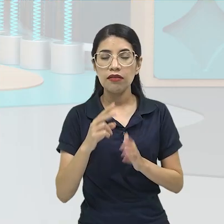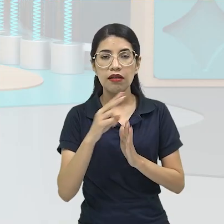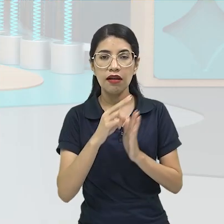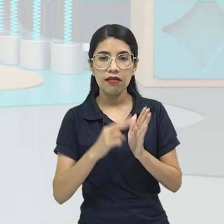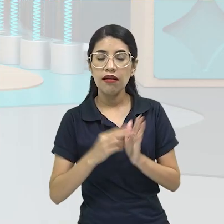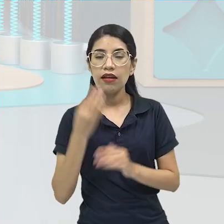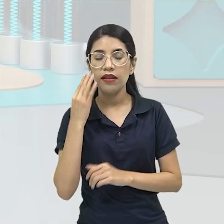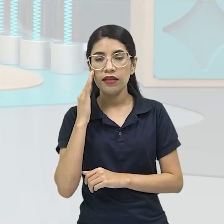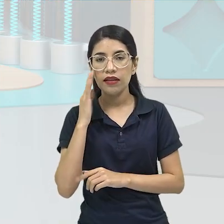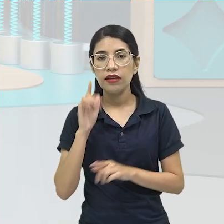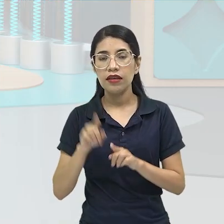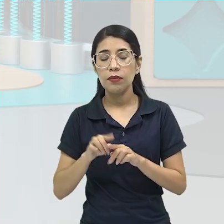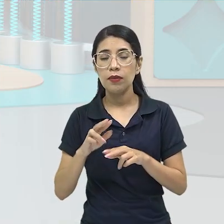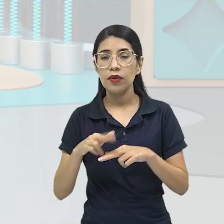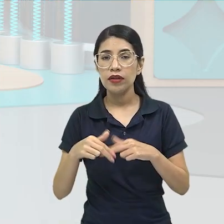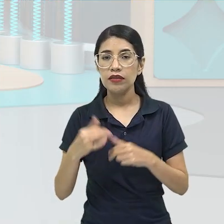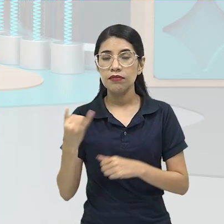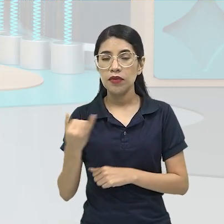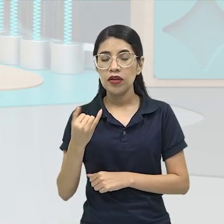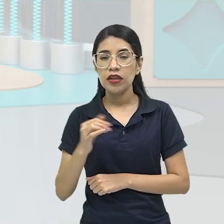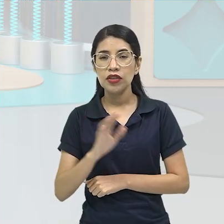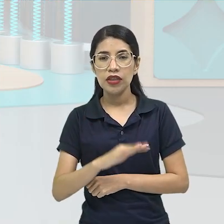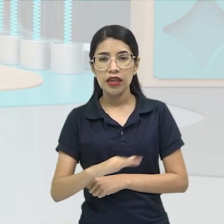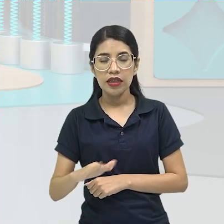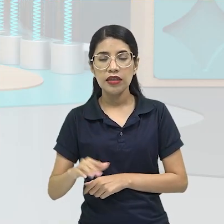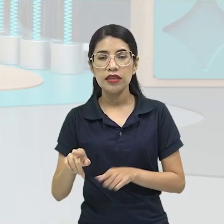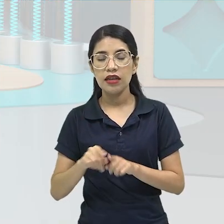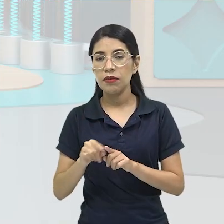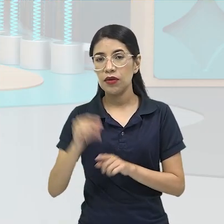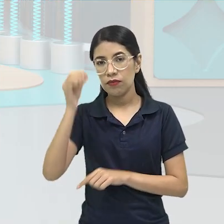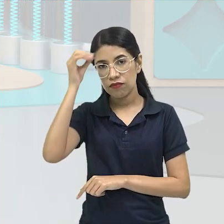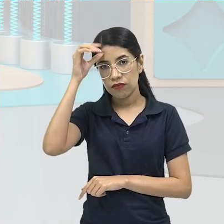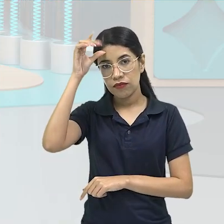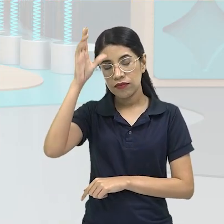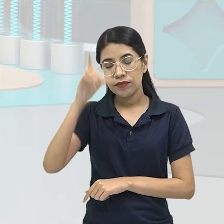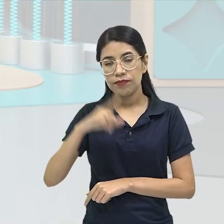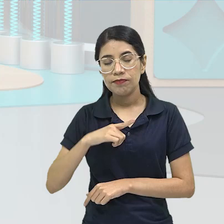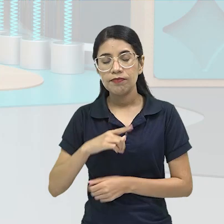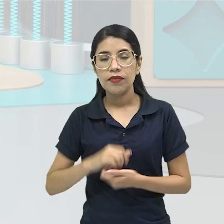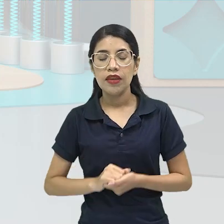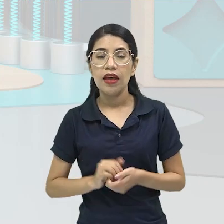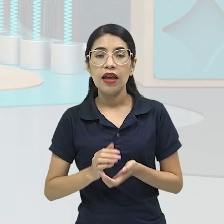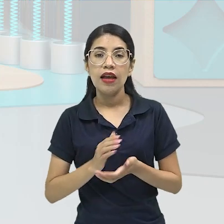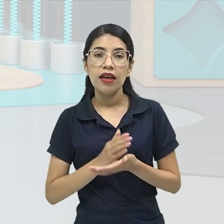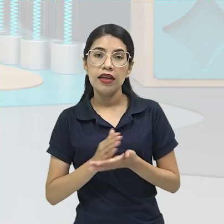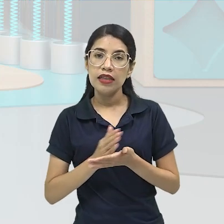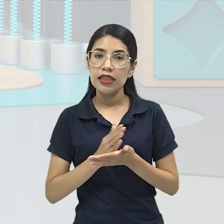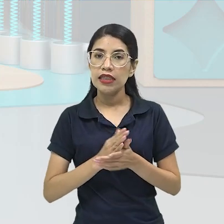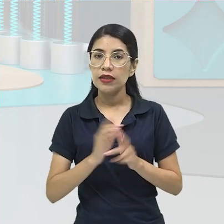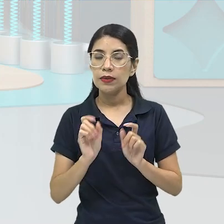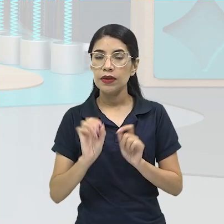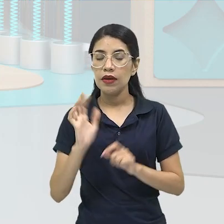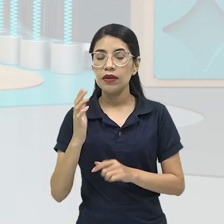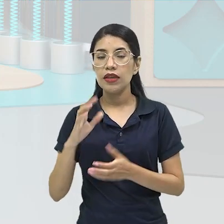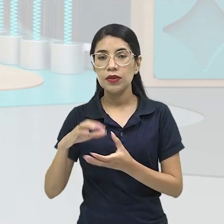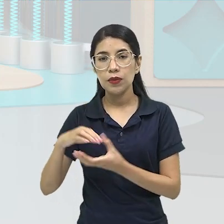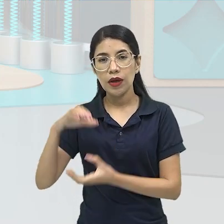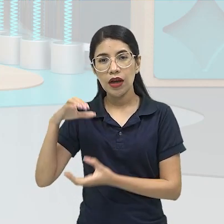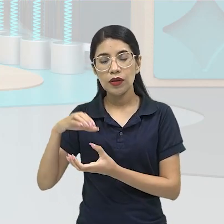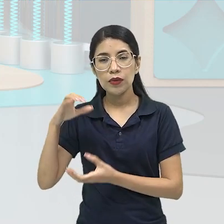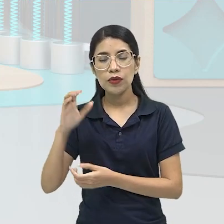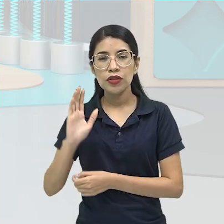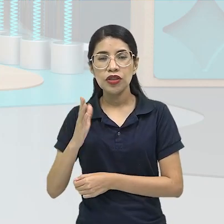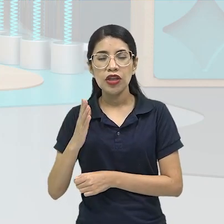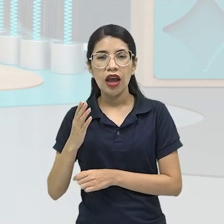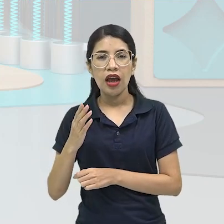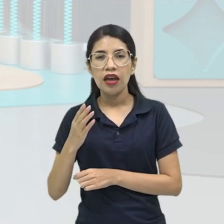é importante desde novo a gente ter esse conhecimento, né? Muitas das vezes o adulto às vezes já está um